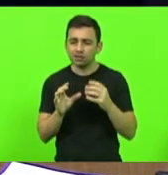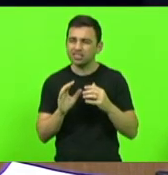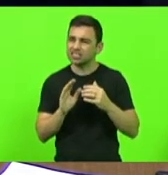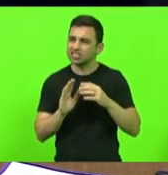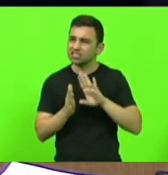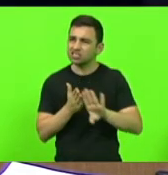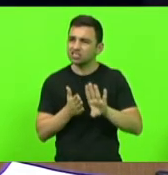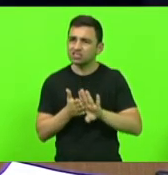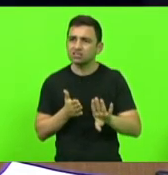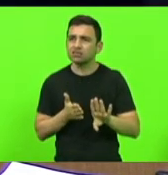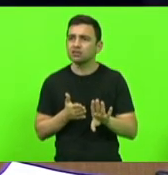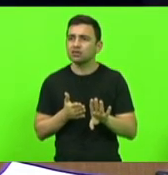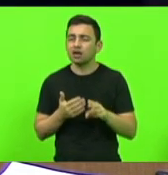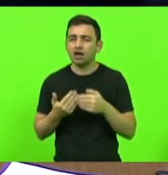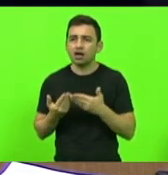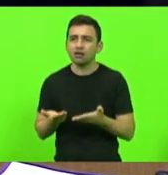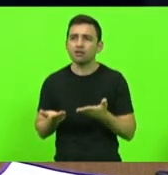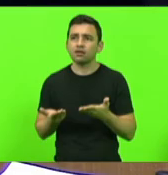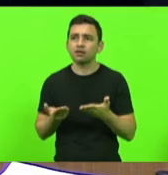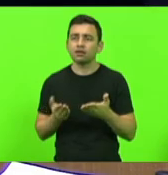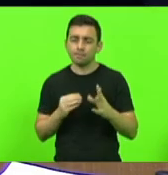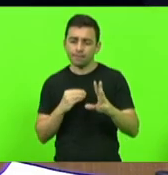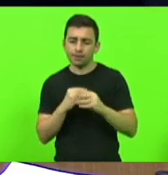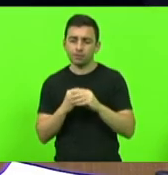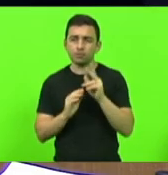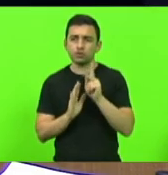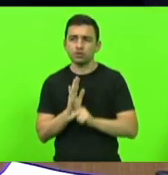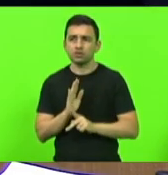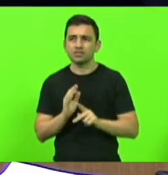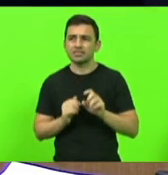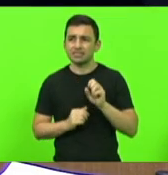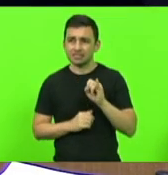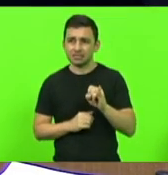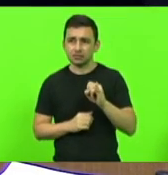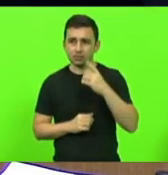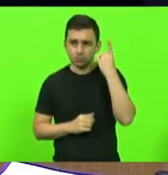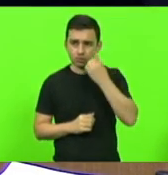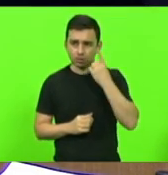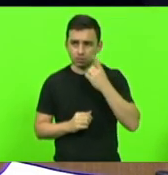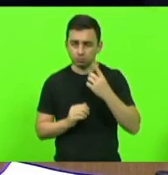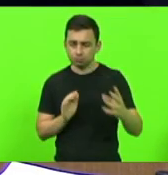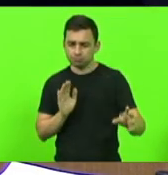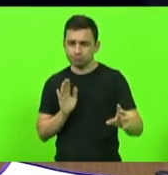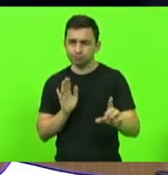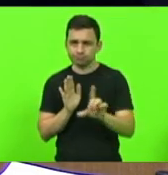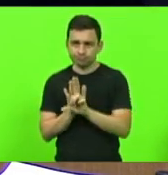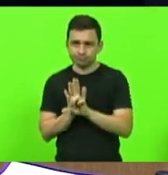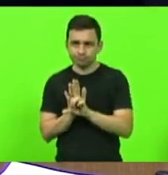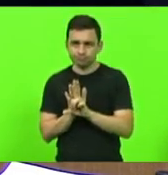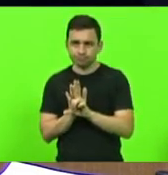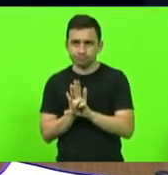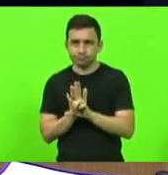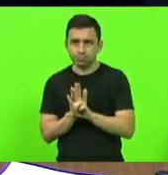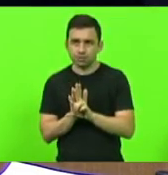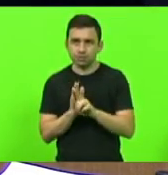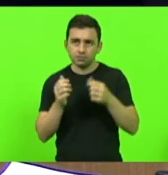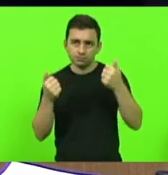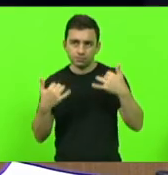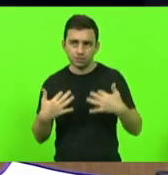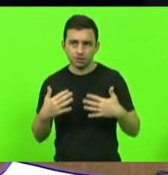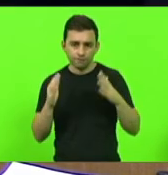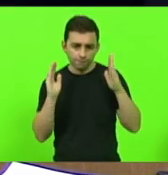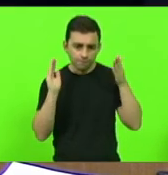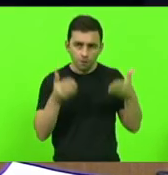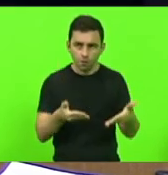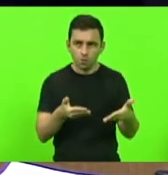a emenda traz ao projeto. Porque, quando um deputado propõe uma lei que fala de uma situação do idoso,